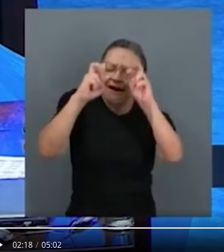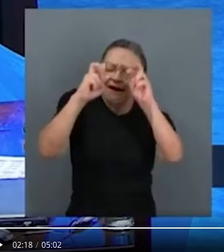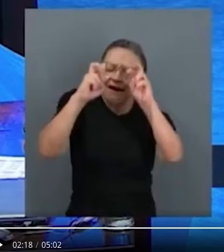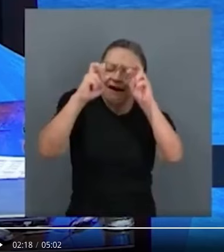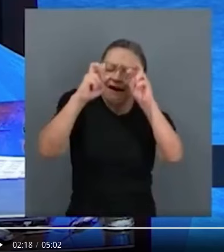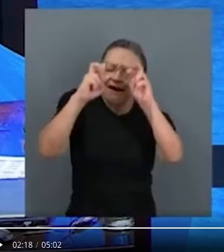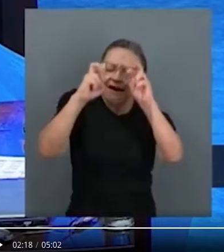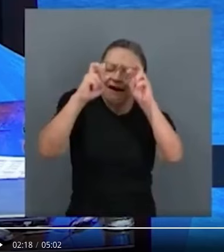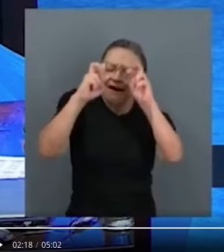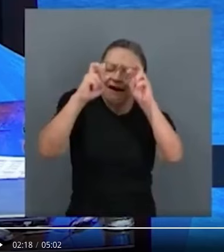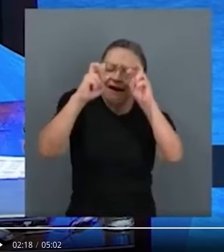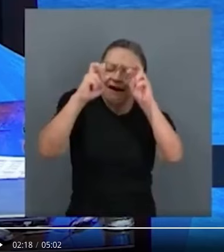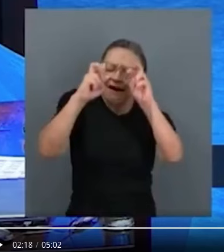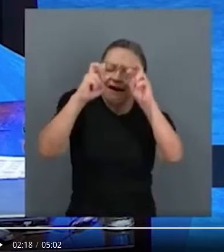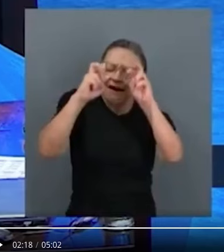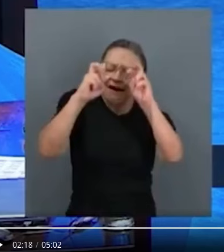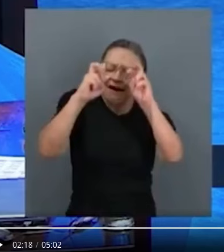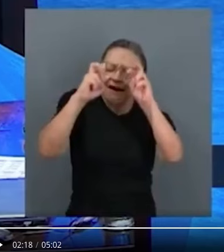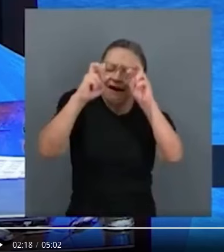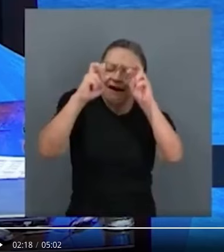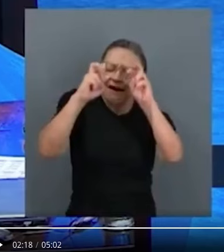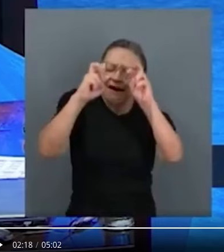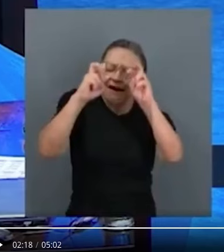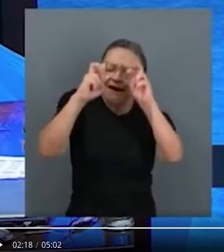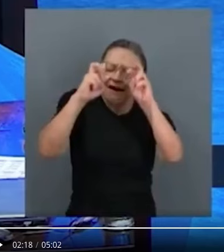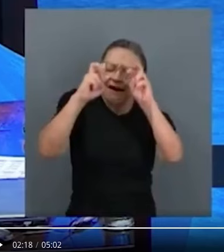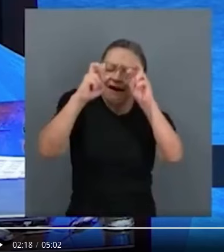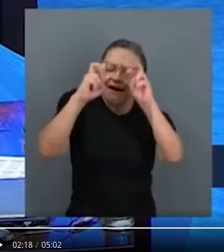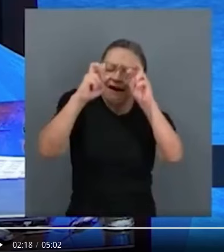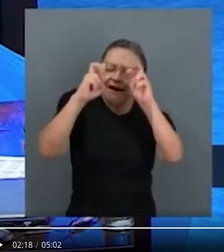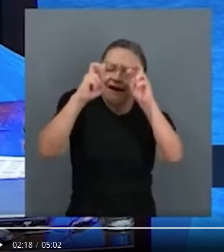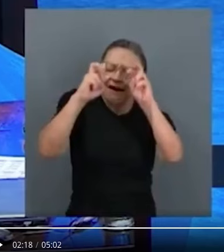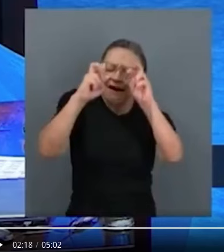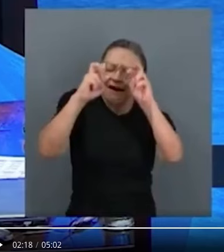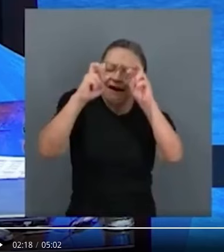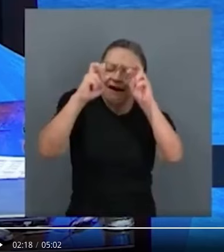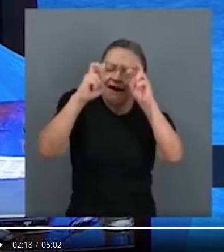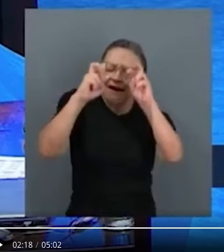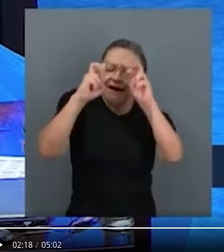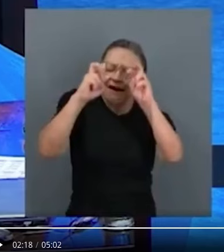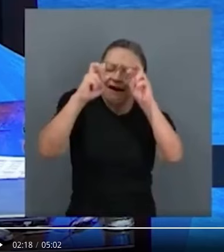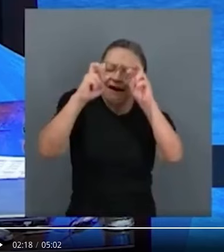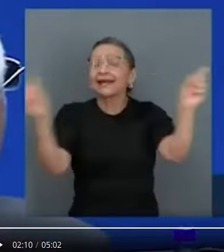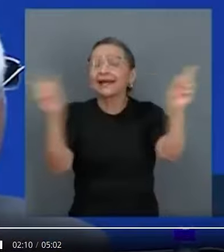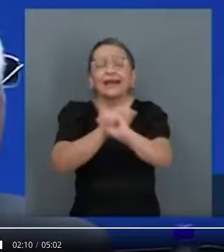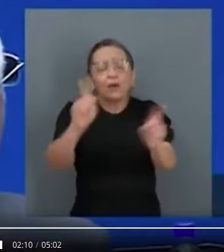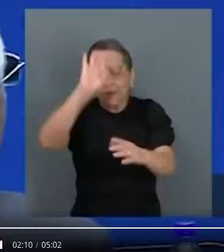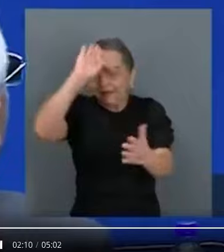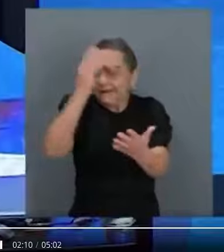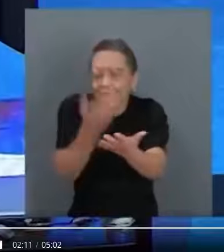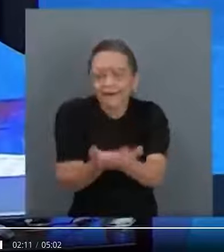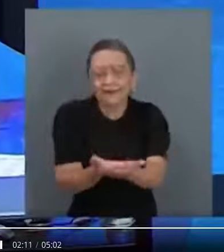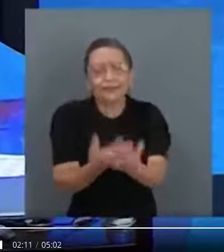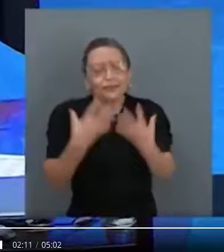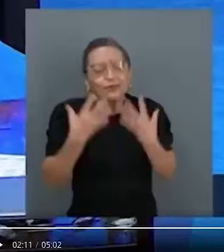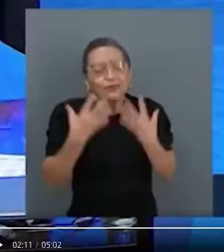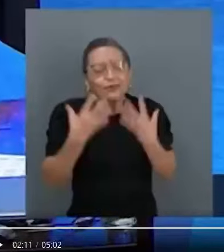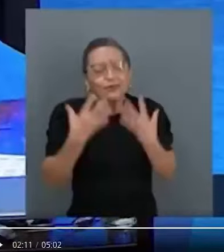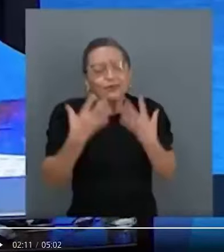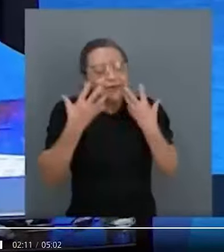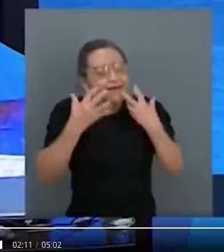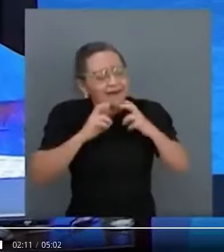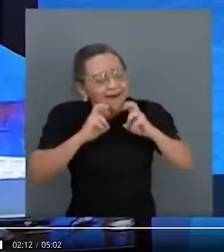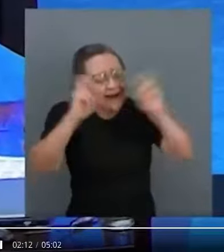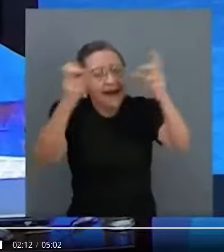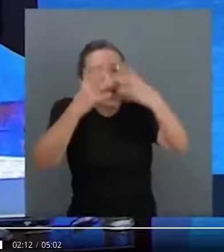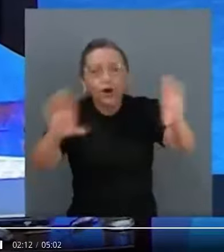do lado do logo do G1. Do lado esquerdo do logo do G1. Olha o cara com mão na cara. Tá gostando, tá adorando o ele tá vendo. Vamos ver até aqui. Olha lá, olha pro cara lá em